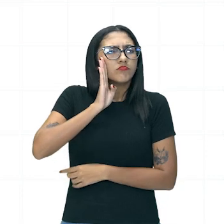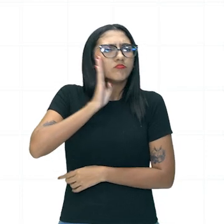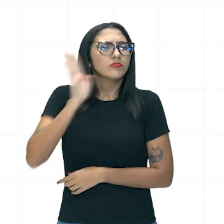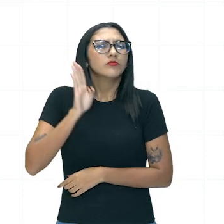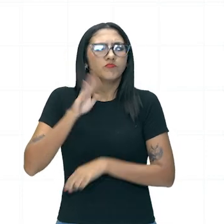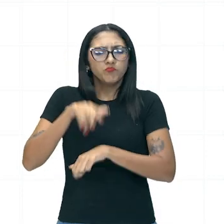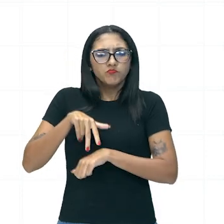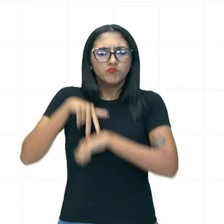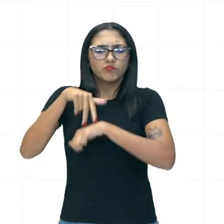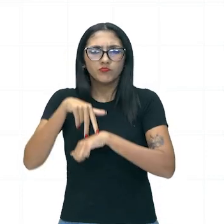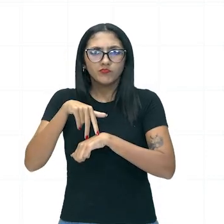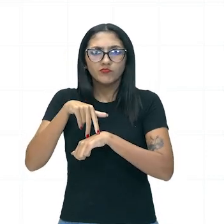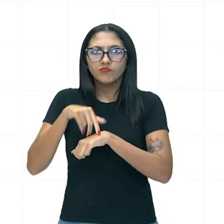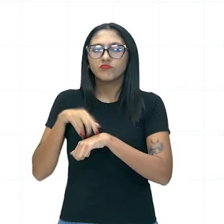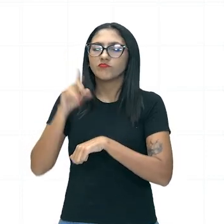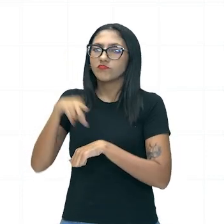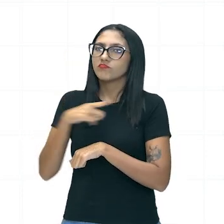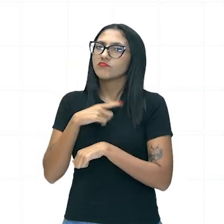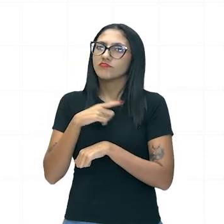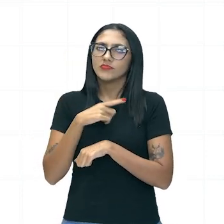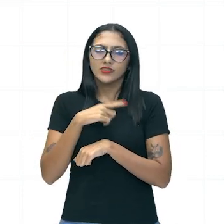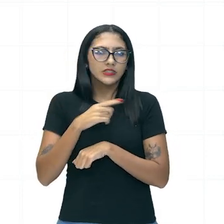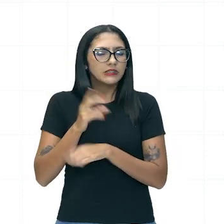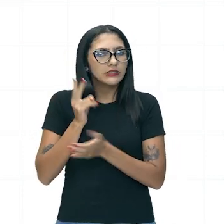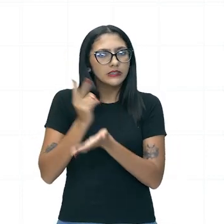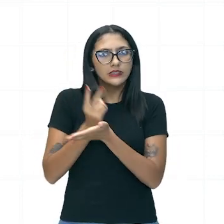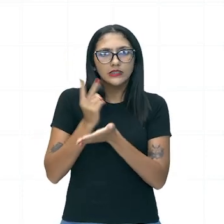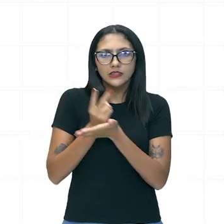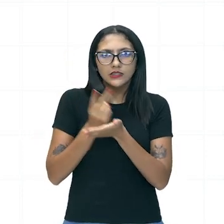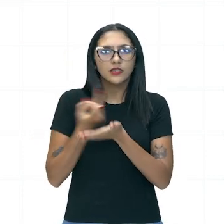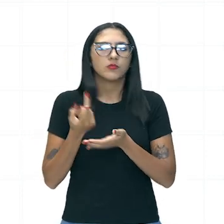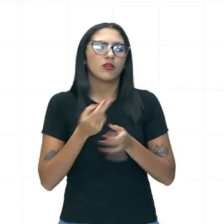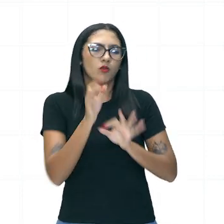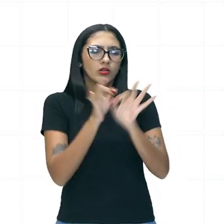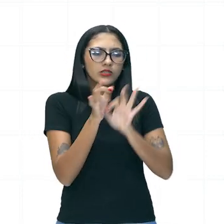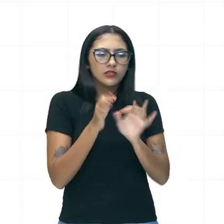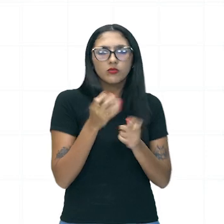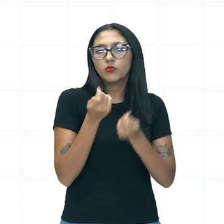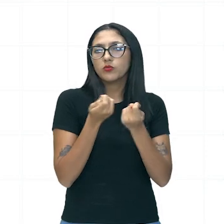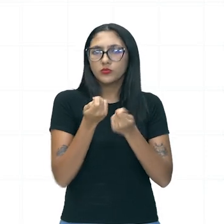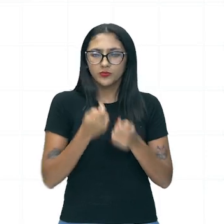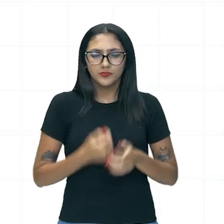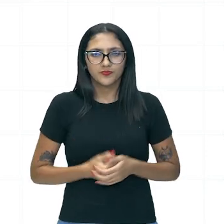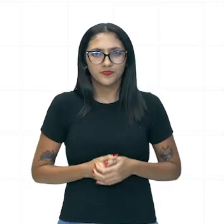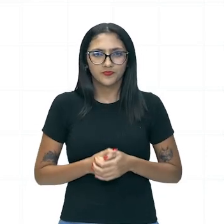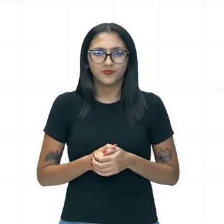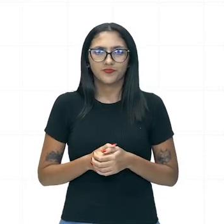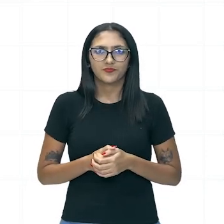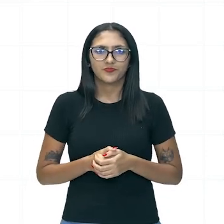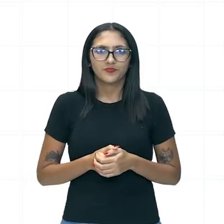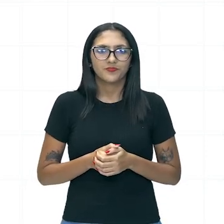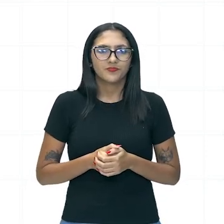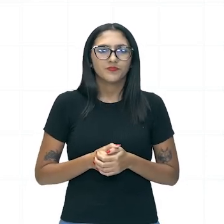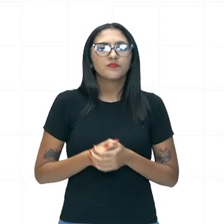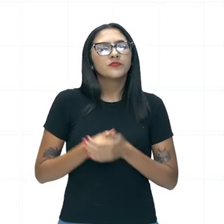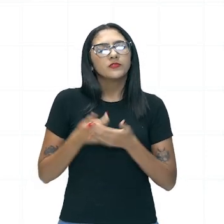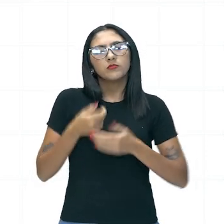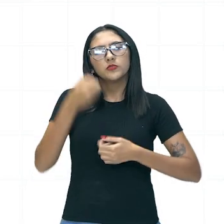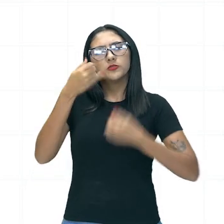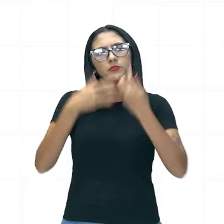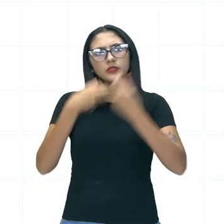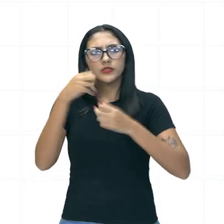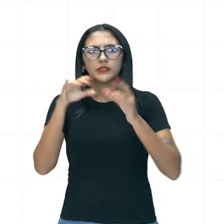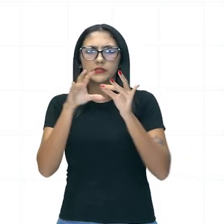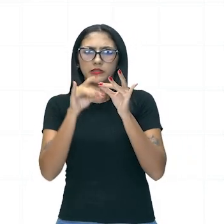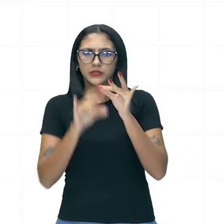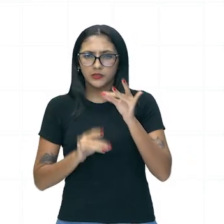que atuava ali nas Olimpíadas. Então, falando um pouquinho mais sobre esse personagem,